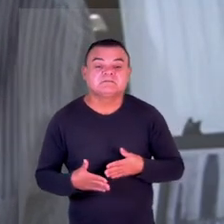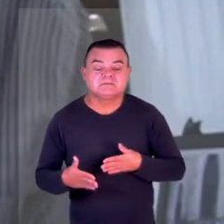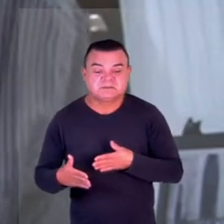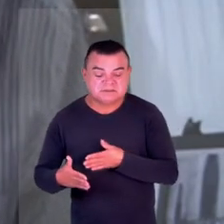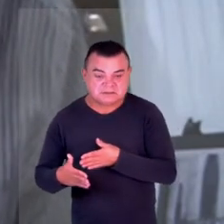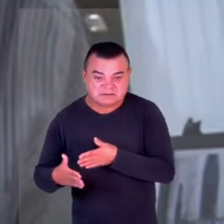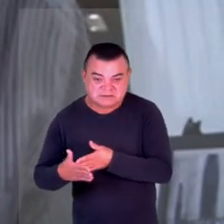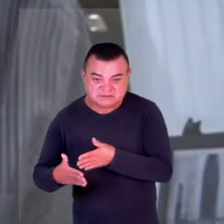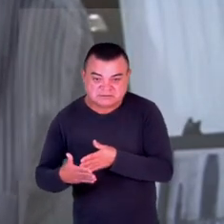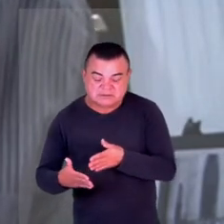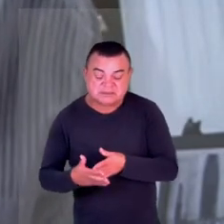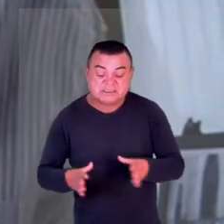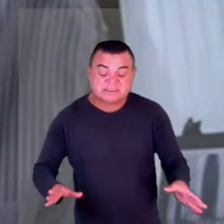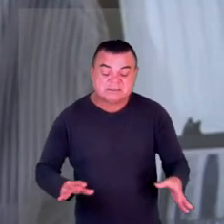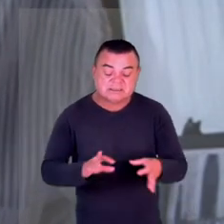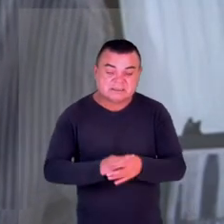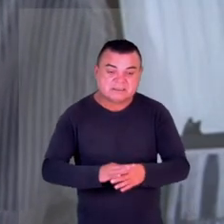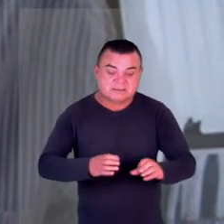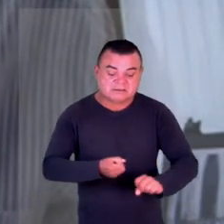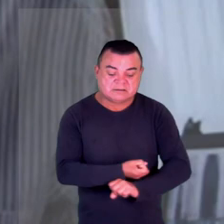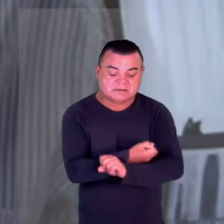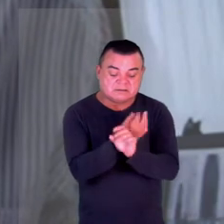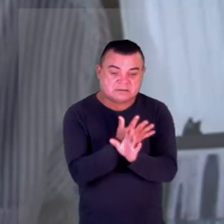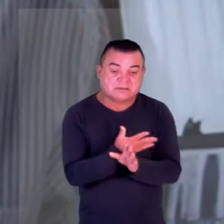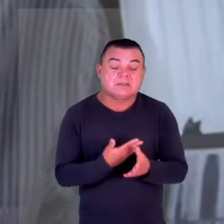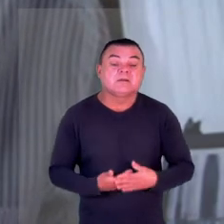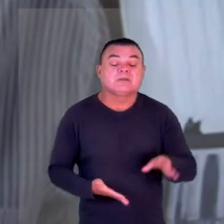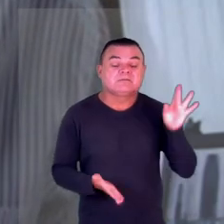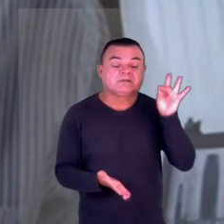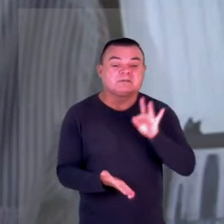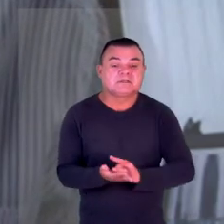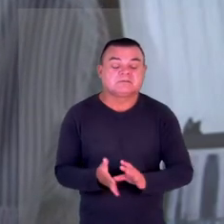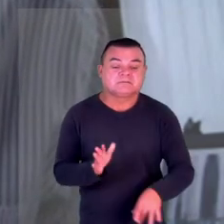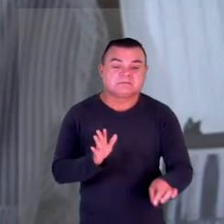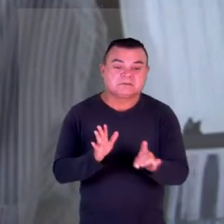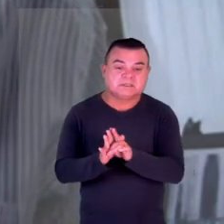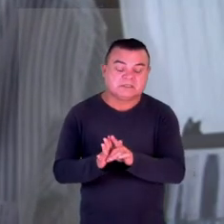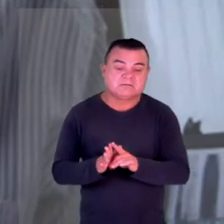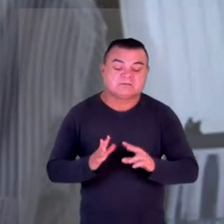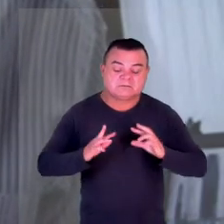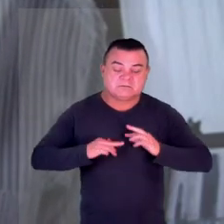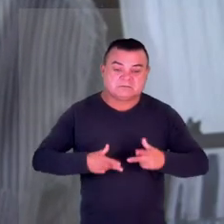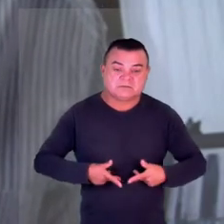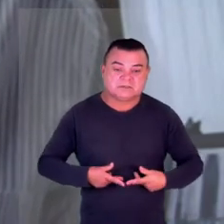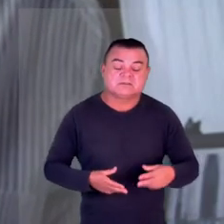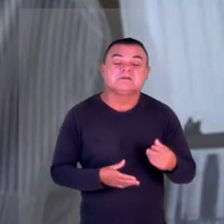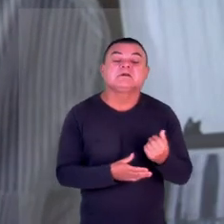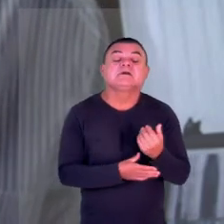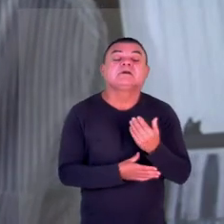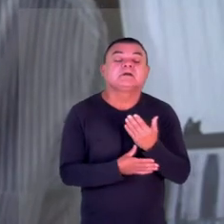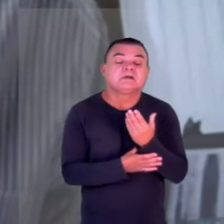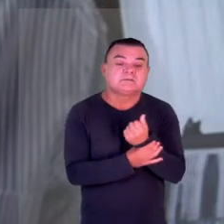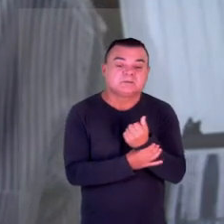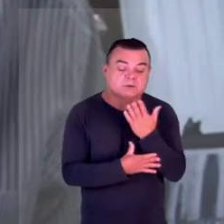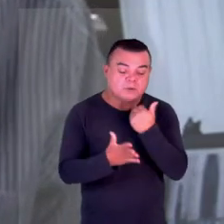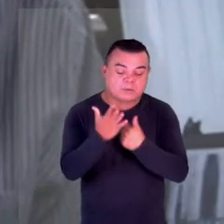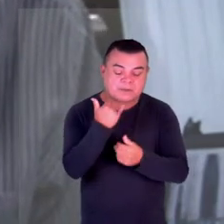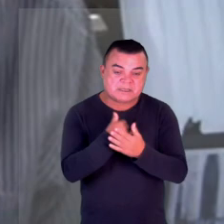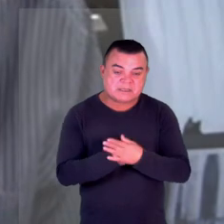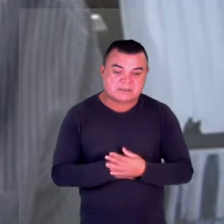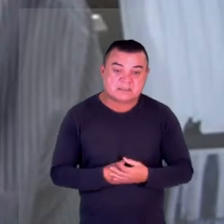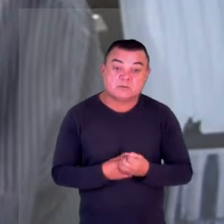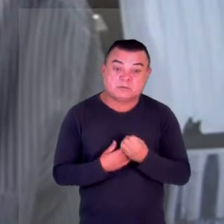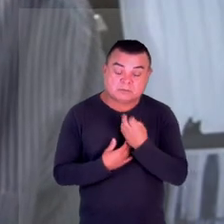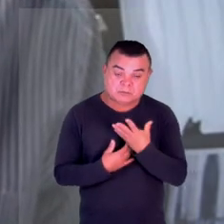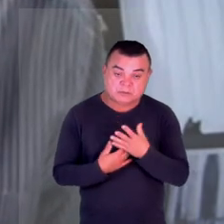interdisciplinar para a a efetivação do direito humano Alimentação adequada e já que